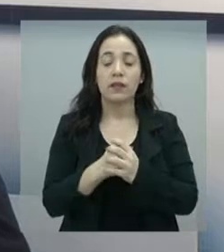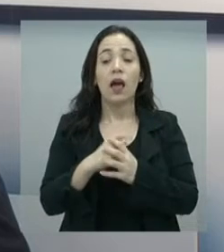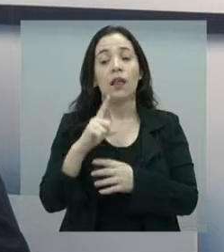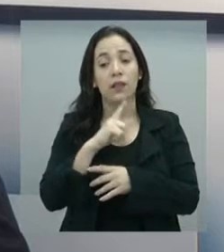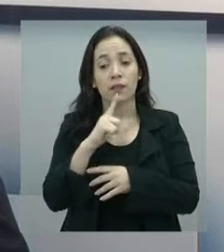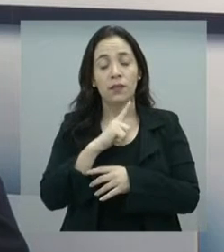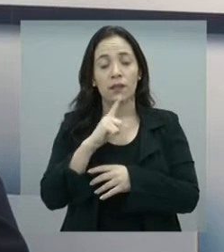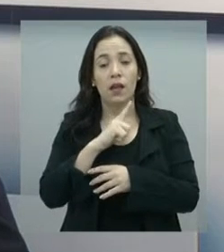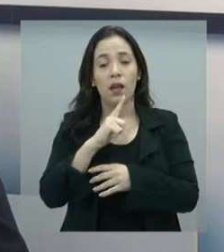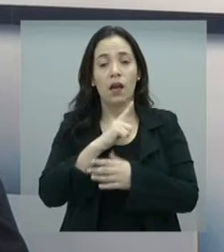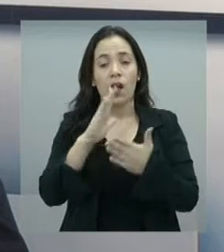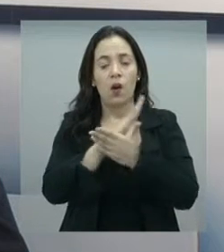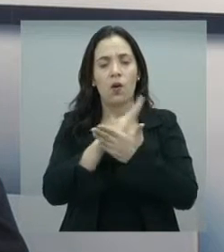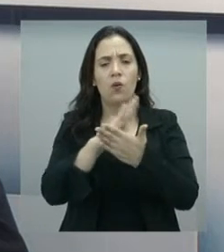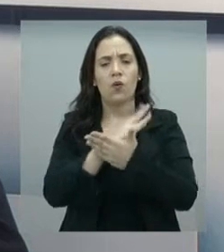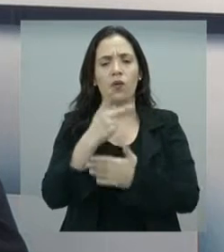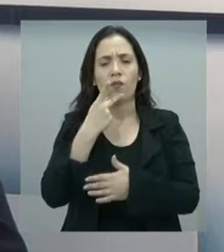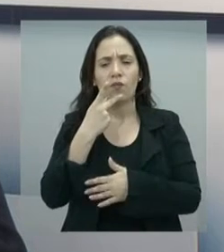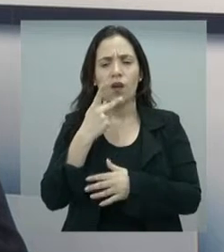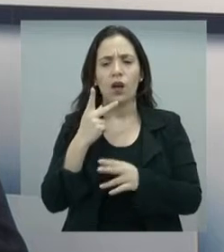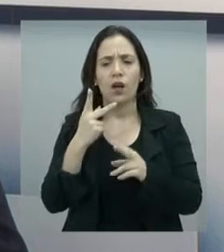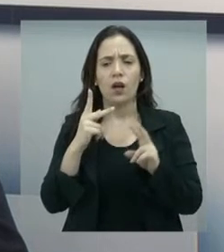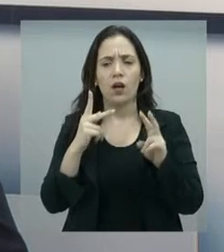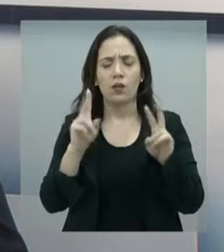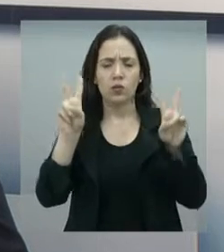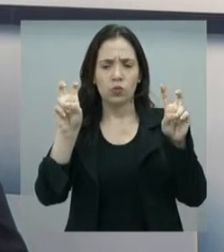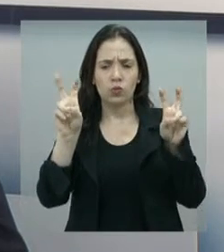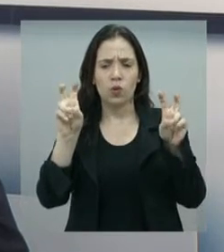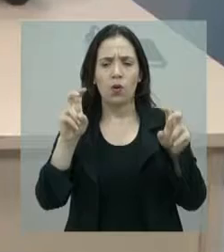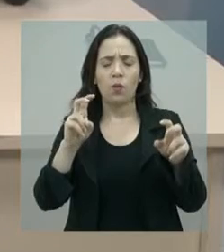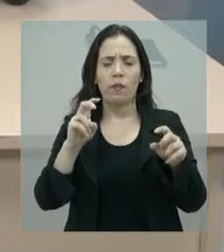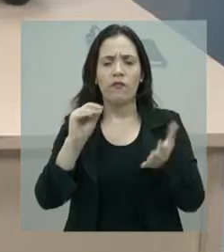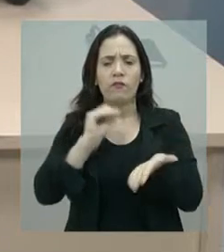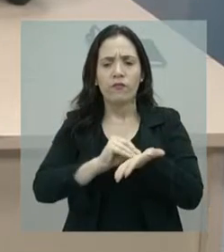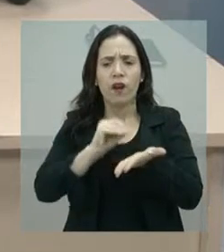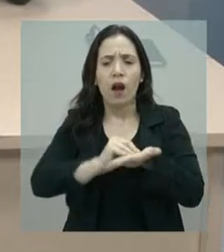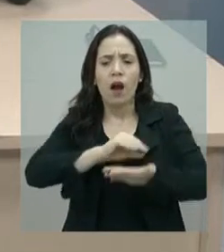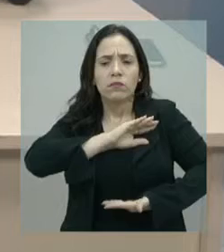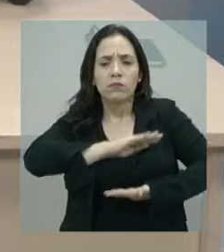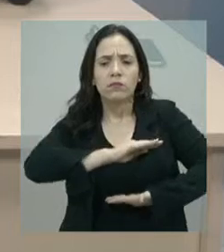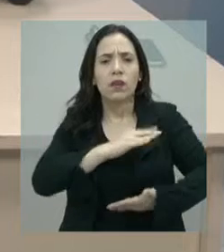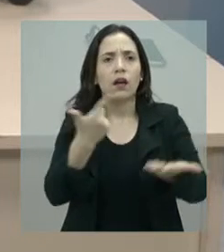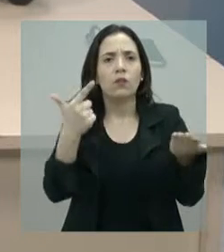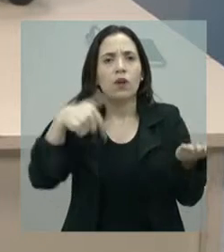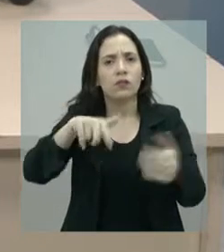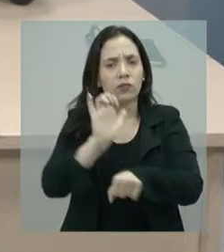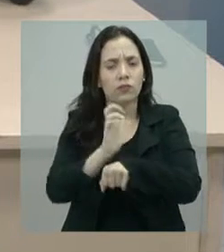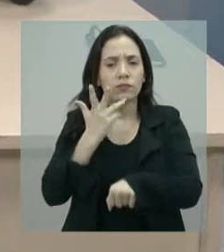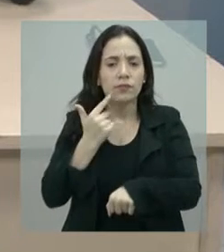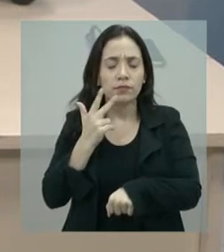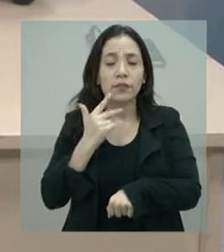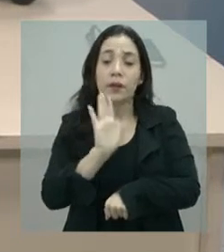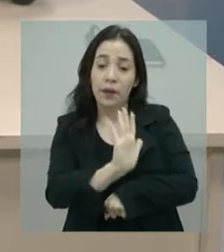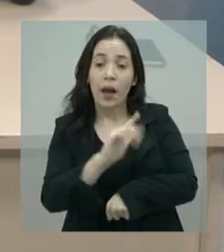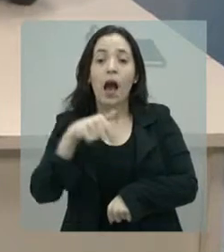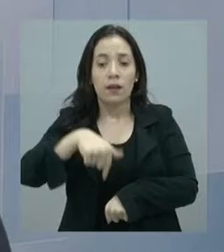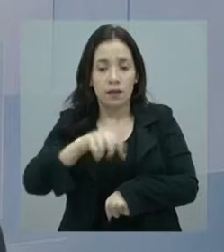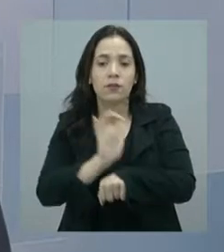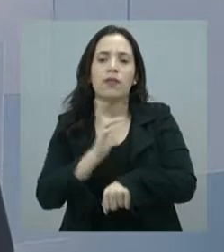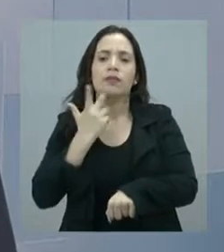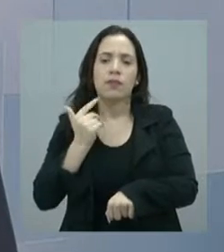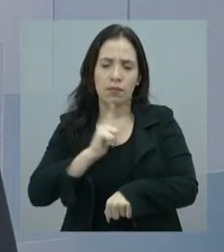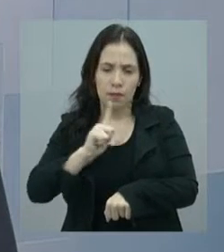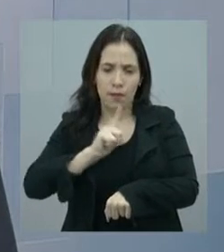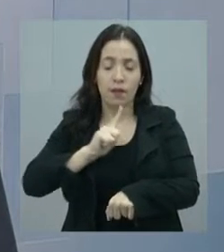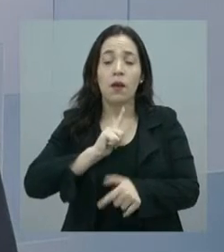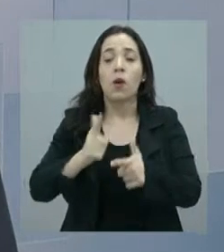ao Outubro Rosa, eu queria saber se procede. Falta mamógrafo? Na verdade, o Ceará ele tem a capacidade instalada de fazer as mamografias.